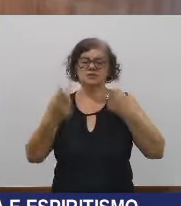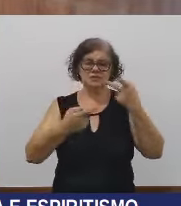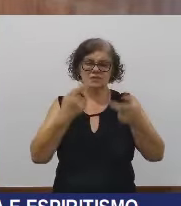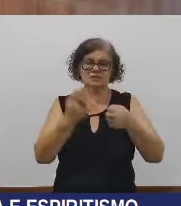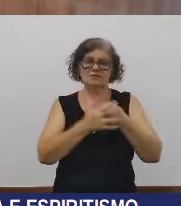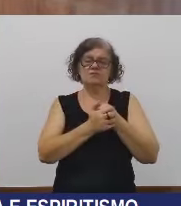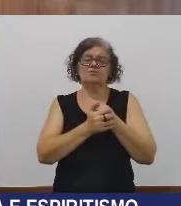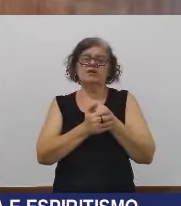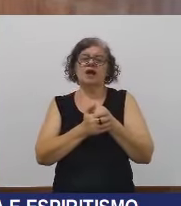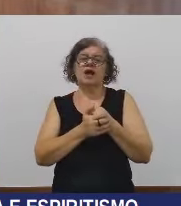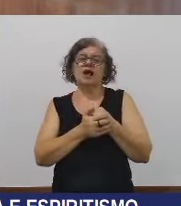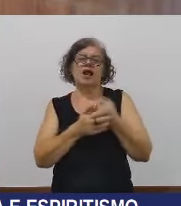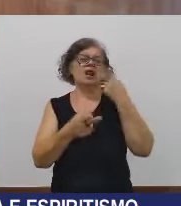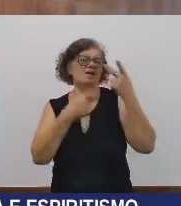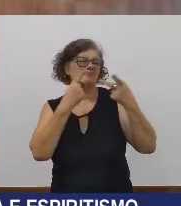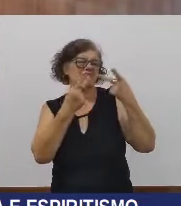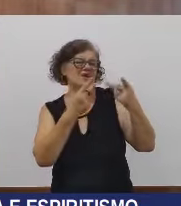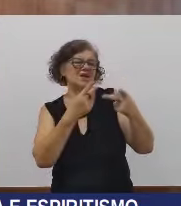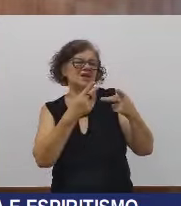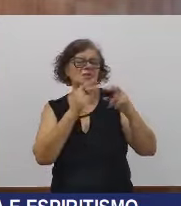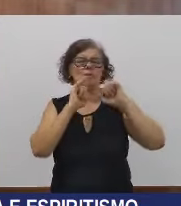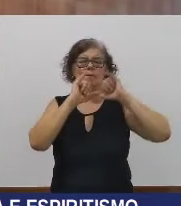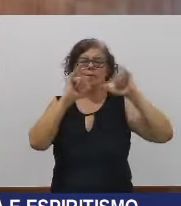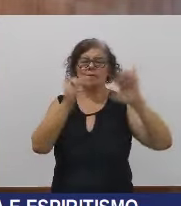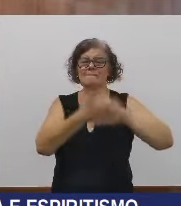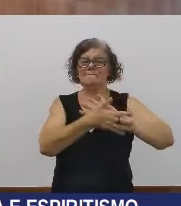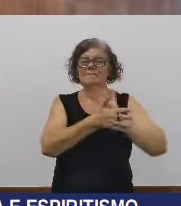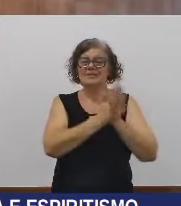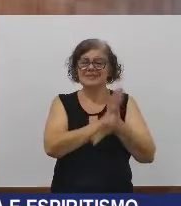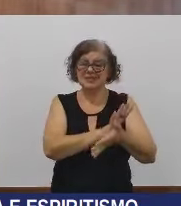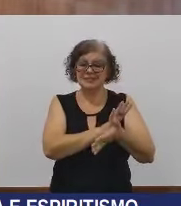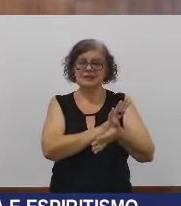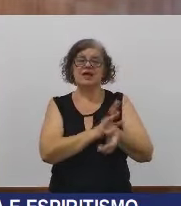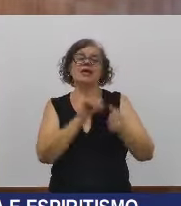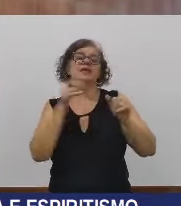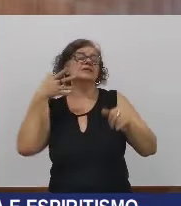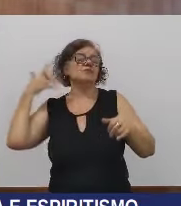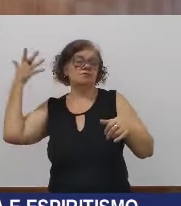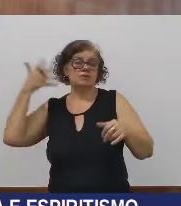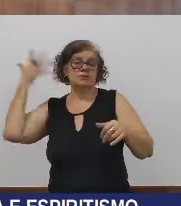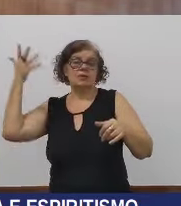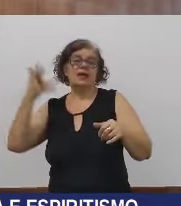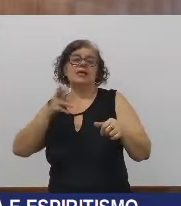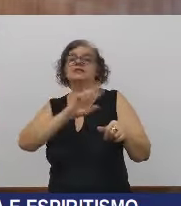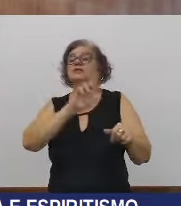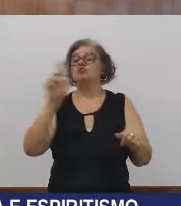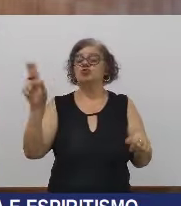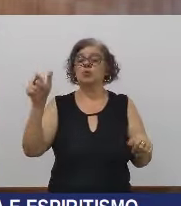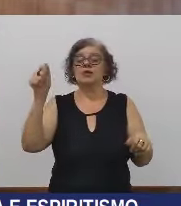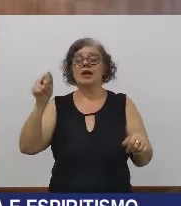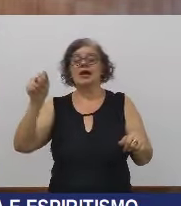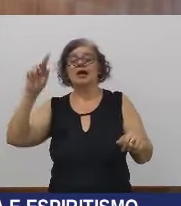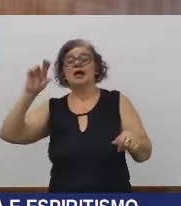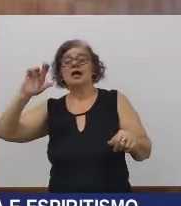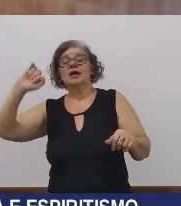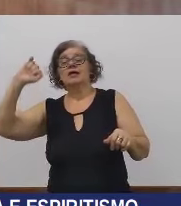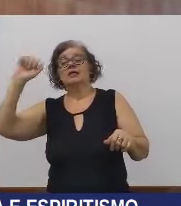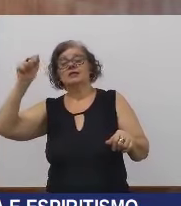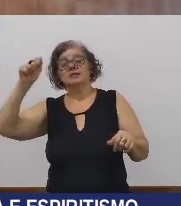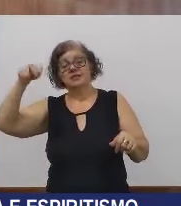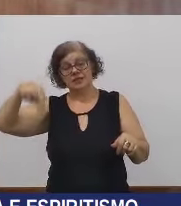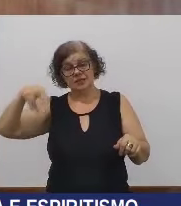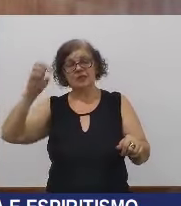nossa, a pessoa que não tem nada para dizer de bom. Eu estava assistindo uma palestra de Ariano Suassuna, já falecido, que uma mulher